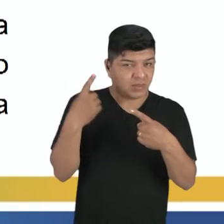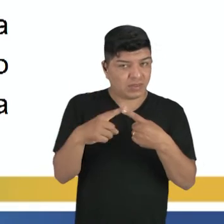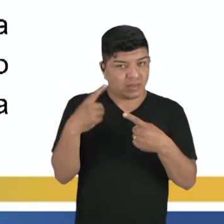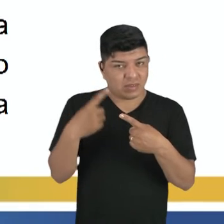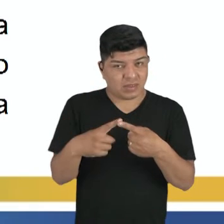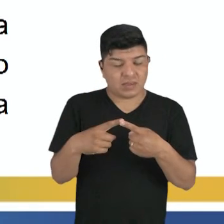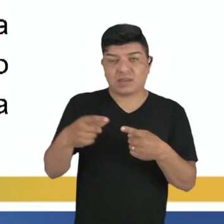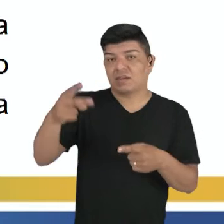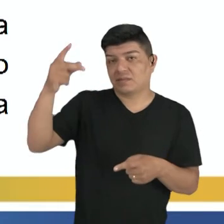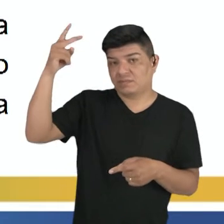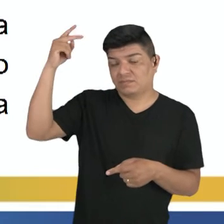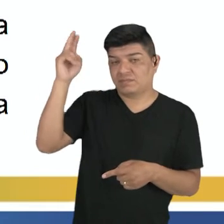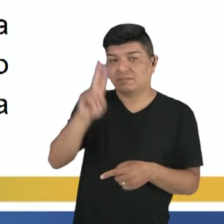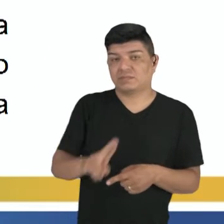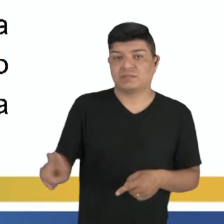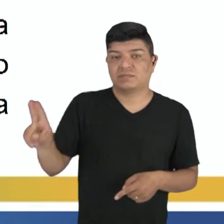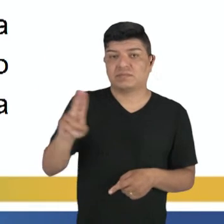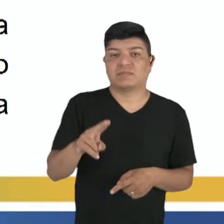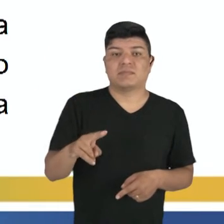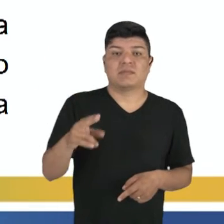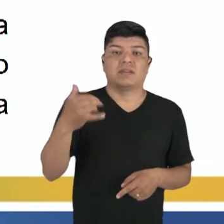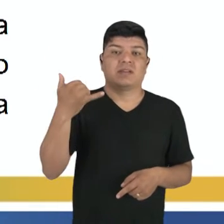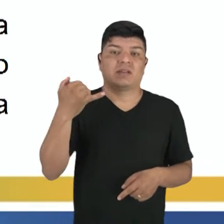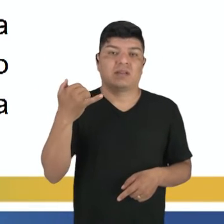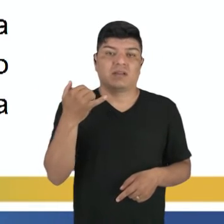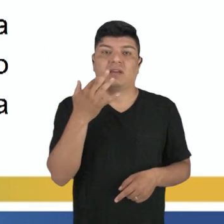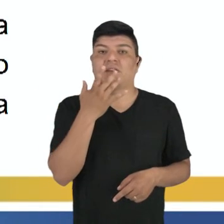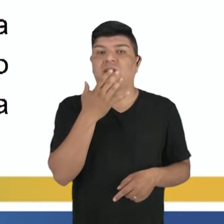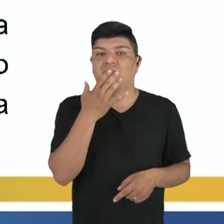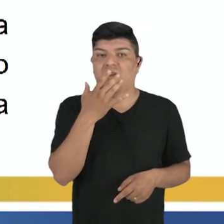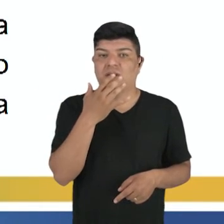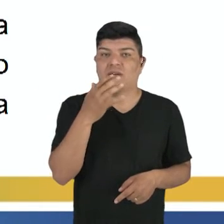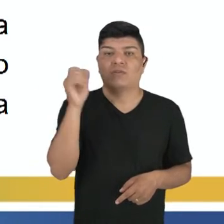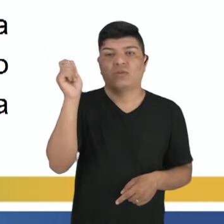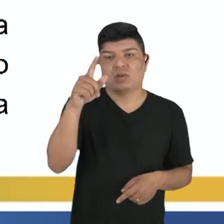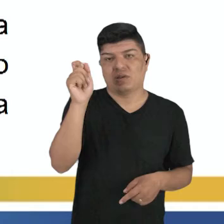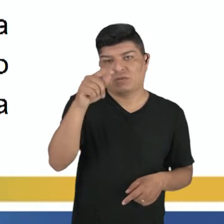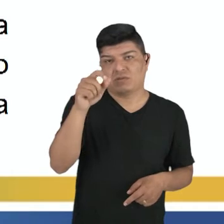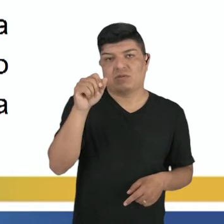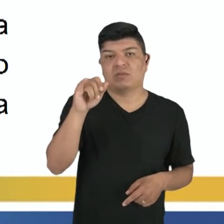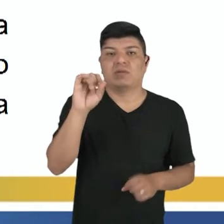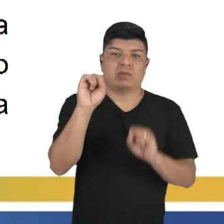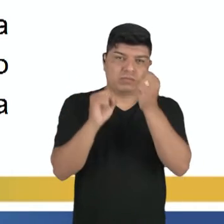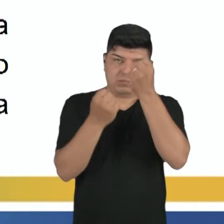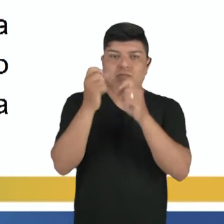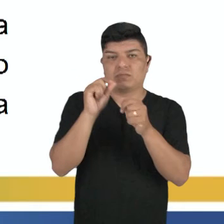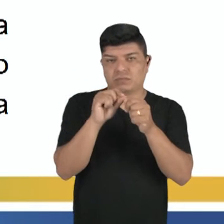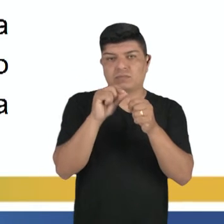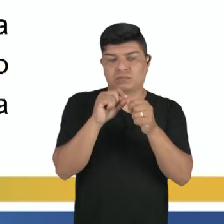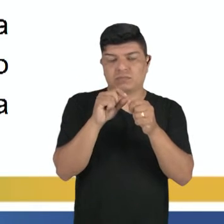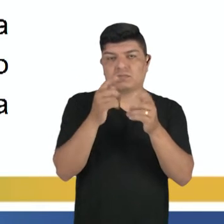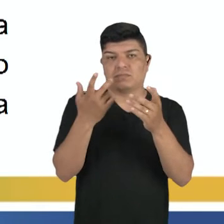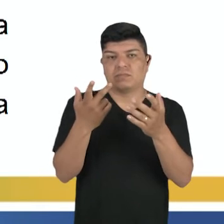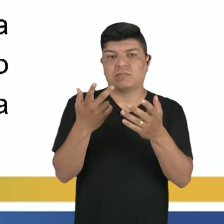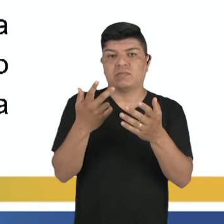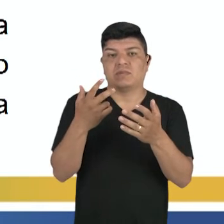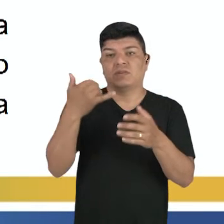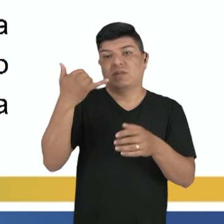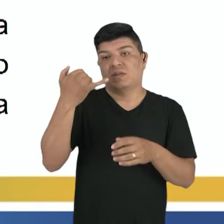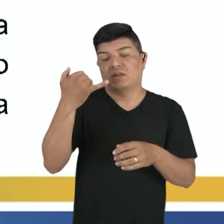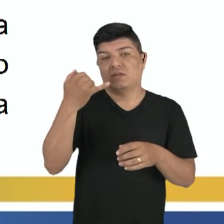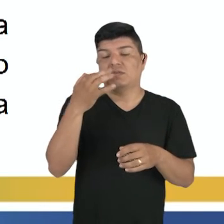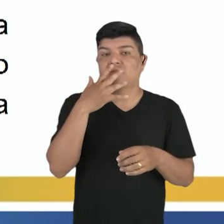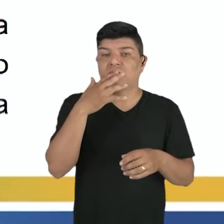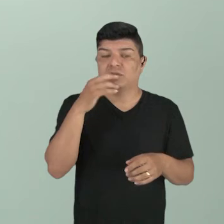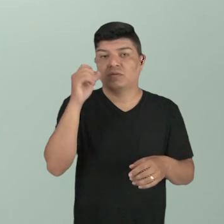Porque antigamente era utilizada azul e como é feito por máquina, se você tem azul de diversas cores, pode ficar fraquinho